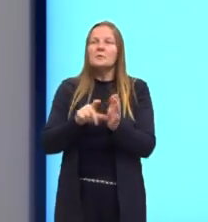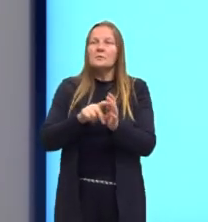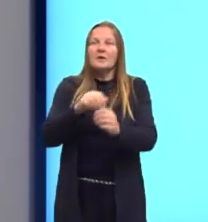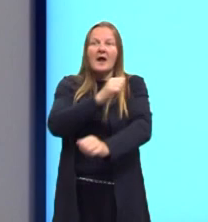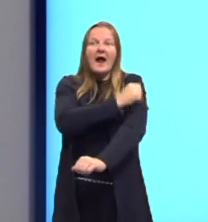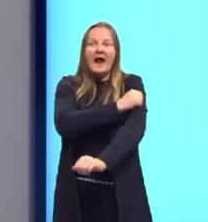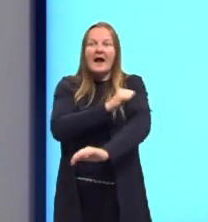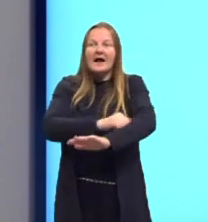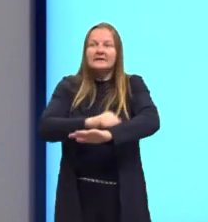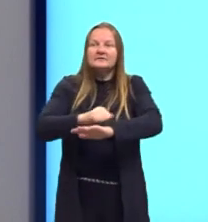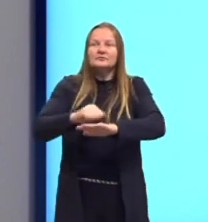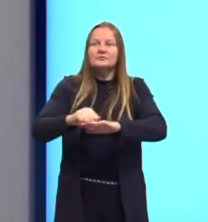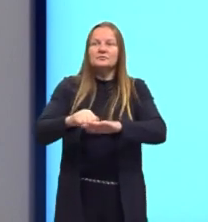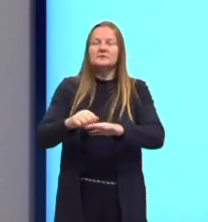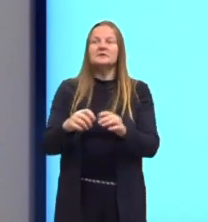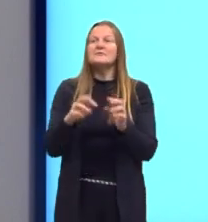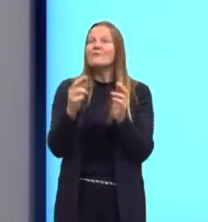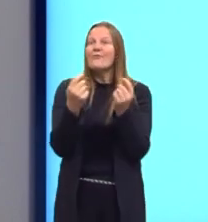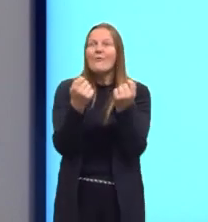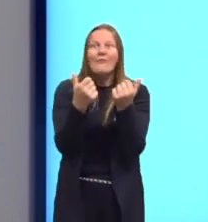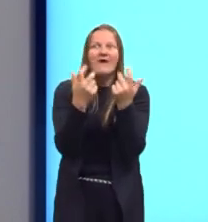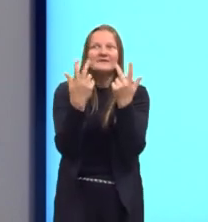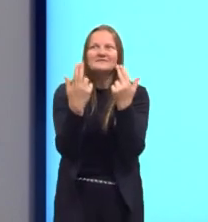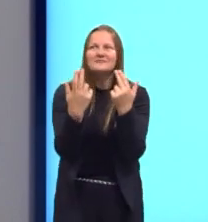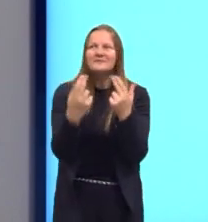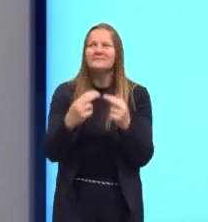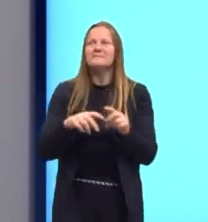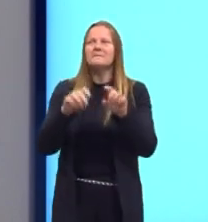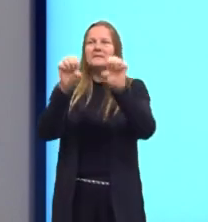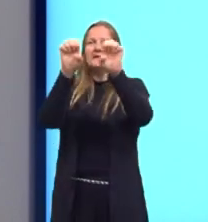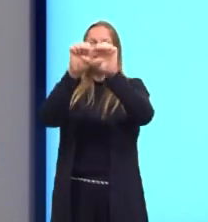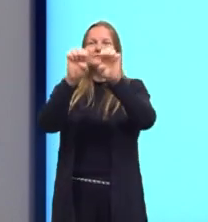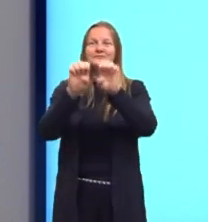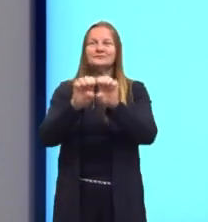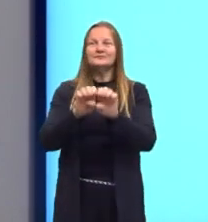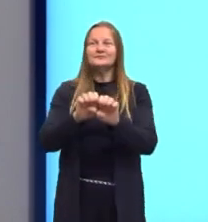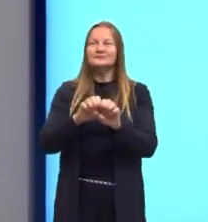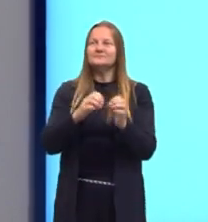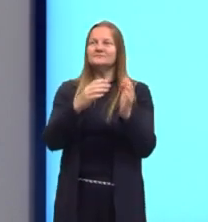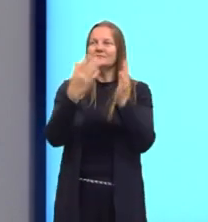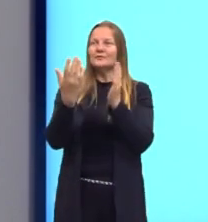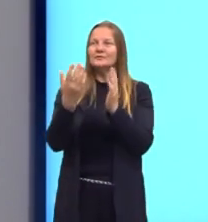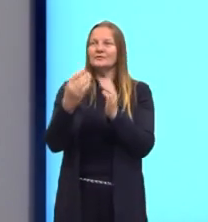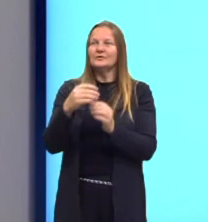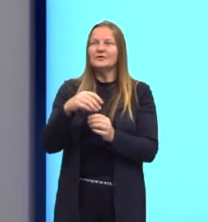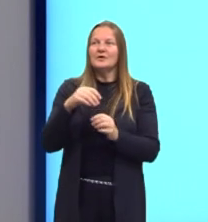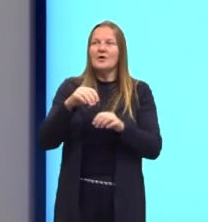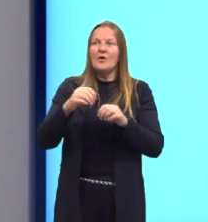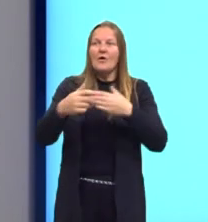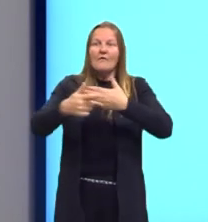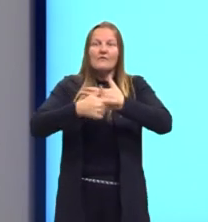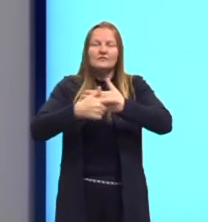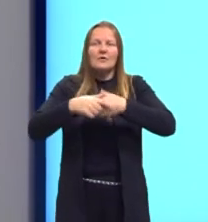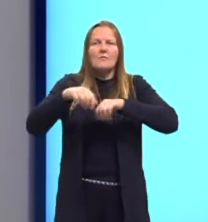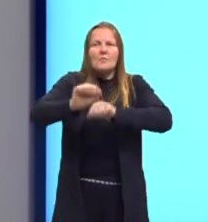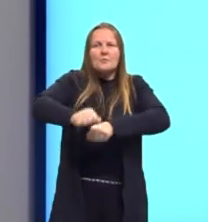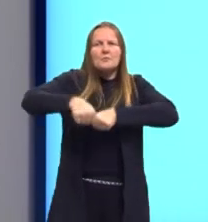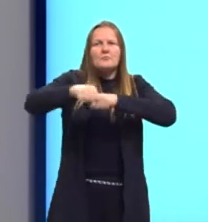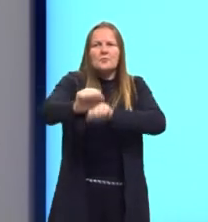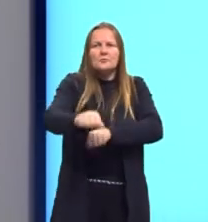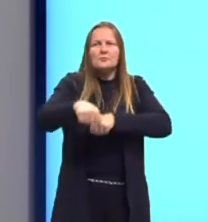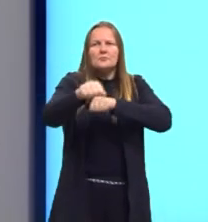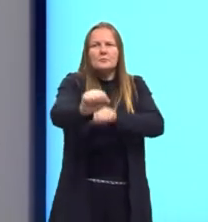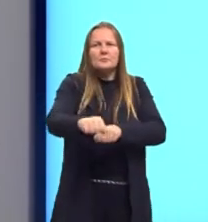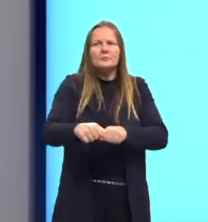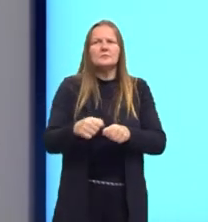que é a foca eo golfinho os mesmos ossos só que modificados aqui a função correr a função